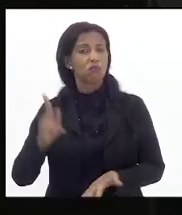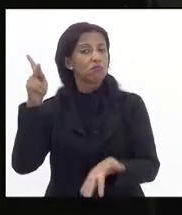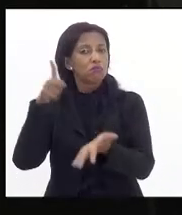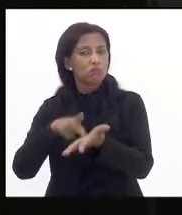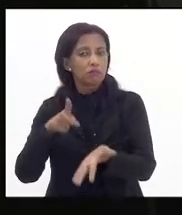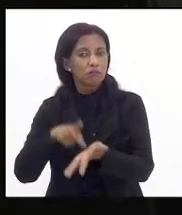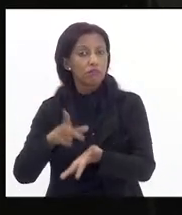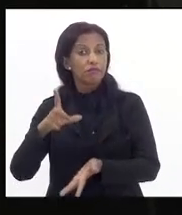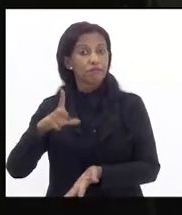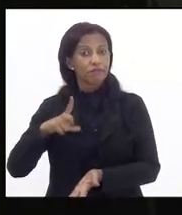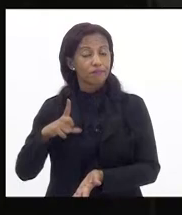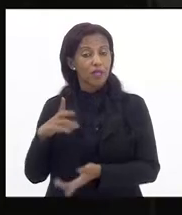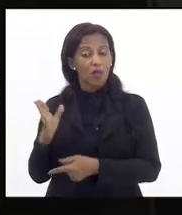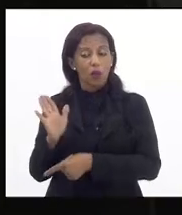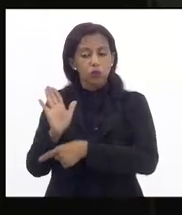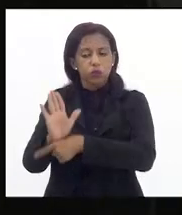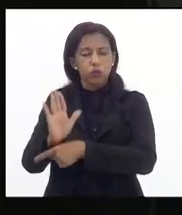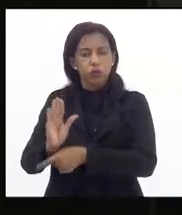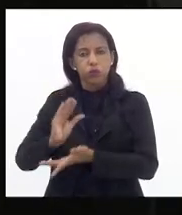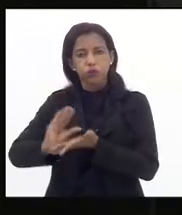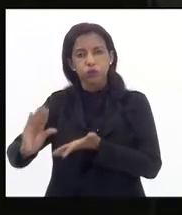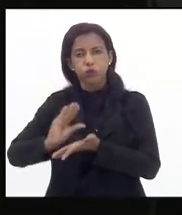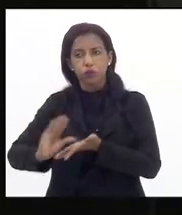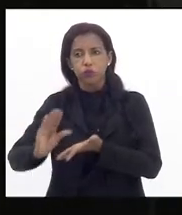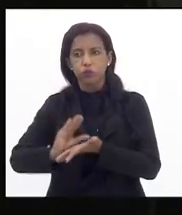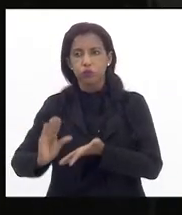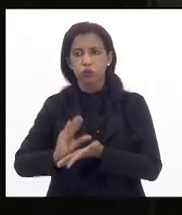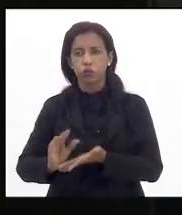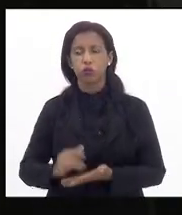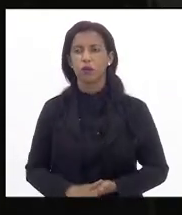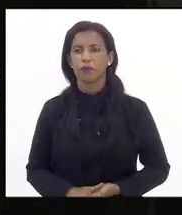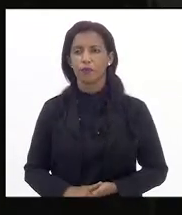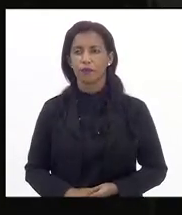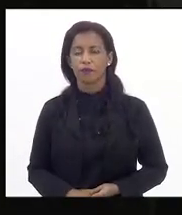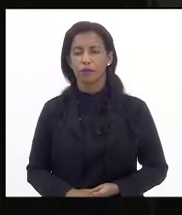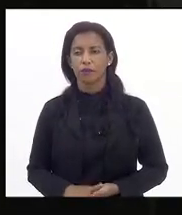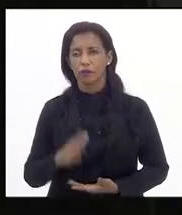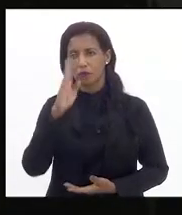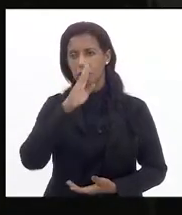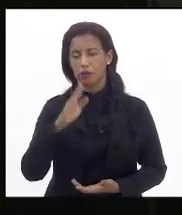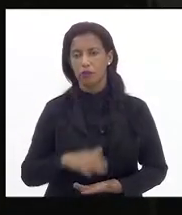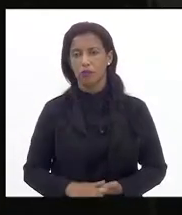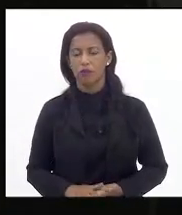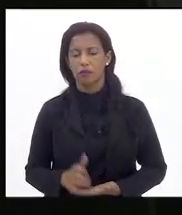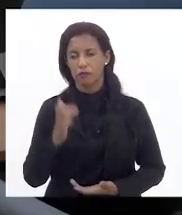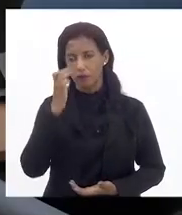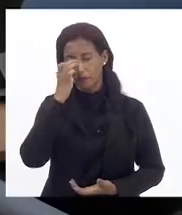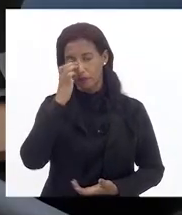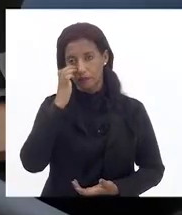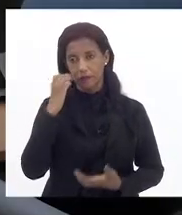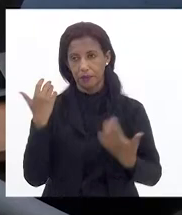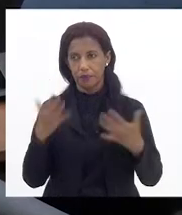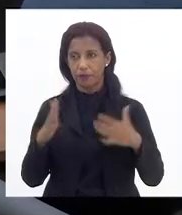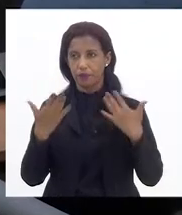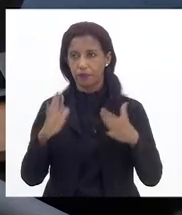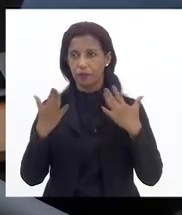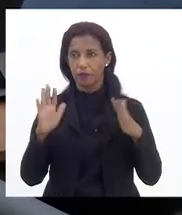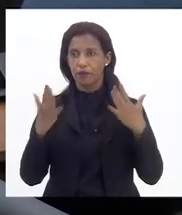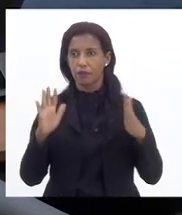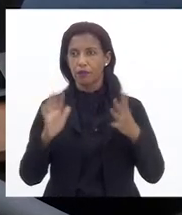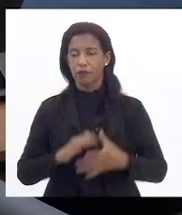realmente tenha uma contribuição no Brasil obrigado obrigado